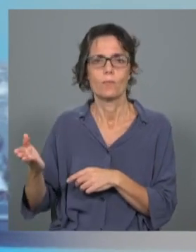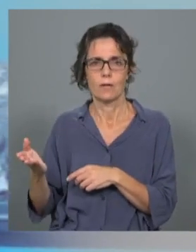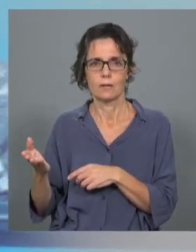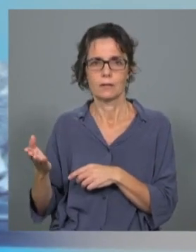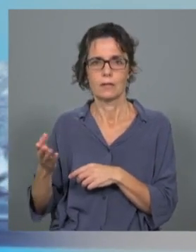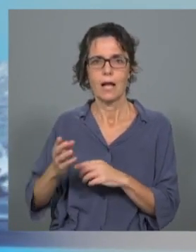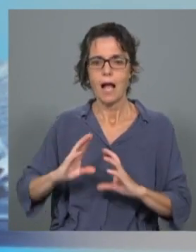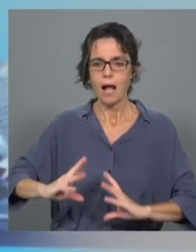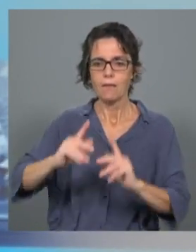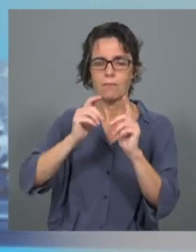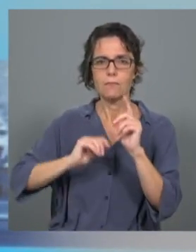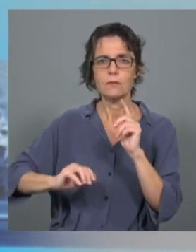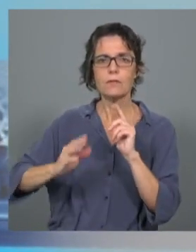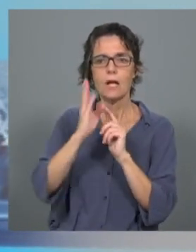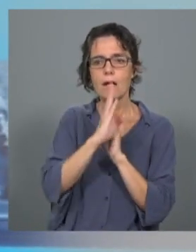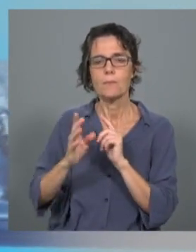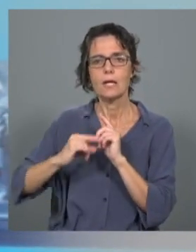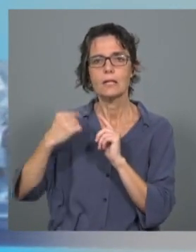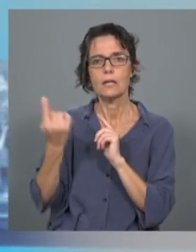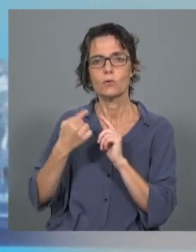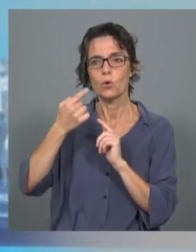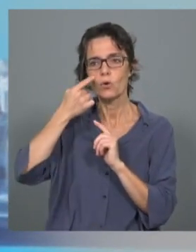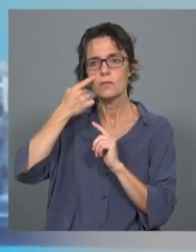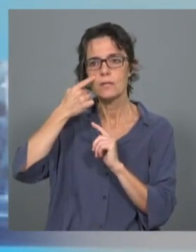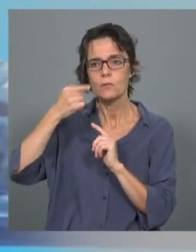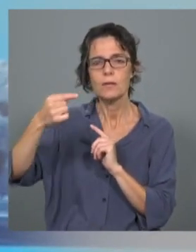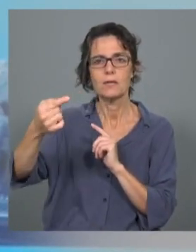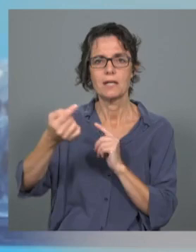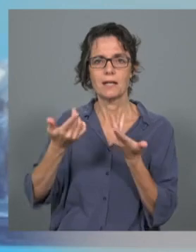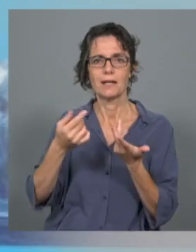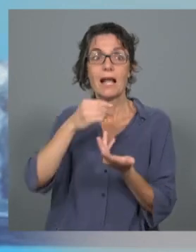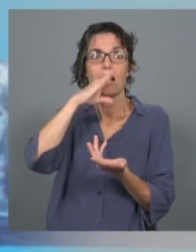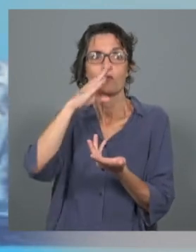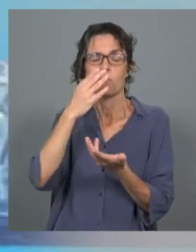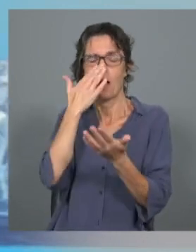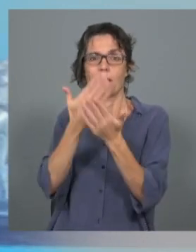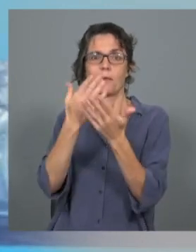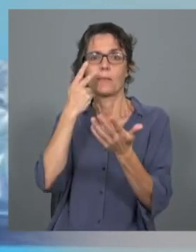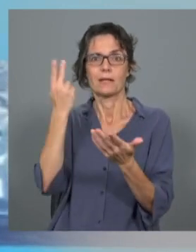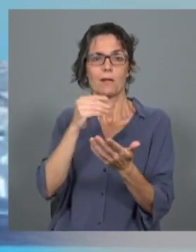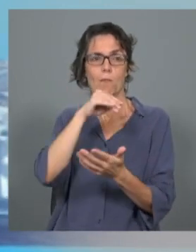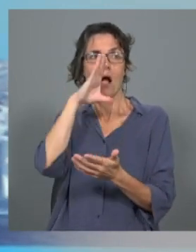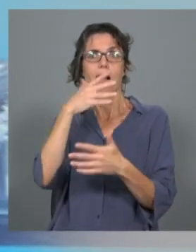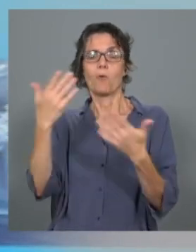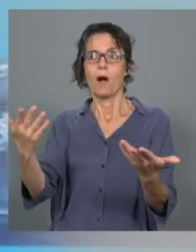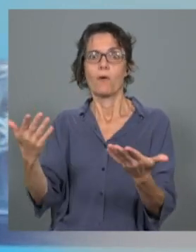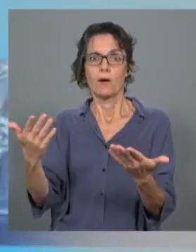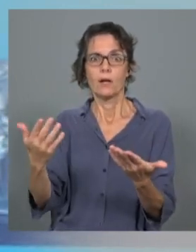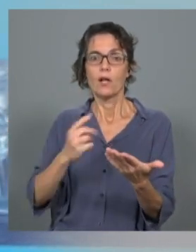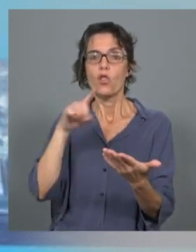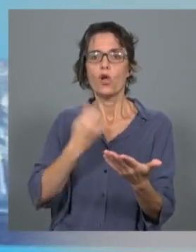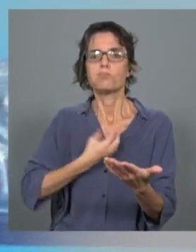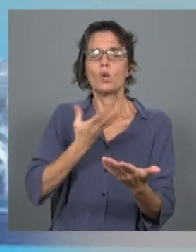inclusive, a nossa capacidade de nos admirarmos, de nos espantarmos perante a realidade da vida, não é? A espantosa realidade das coisas, como de uma